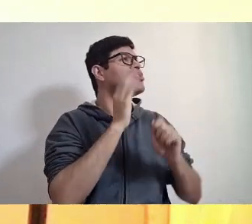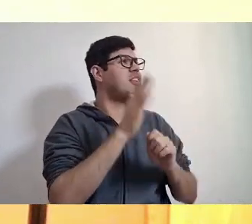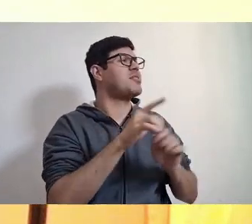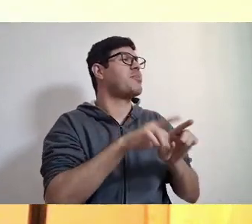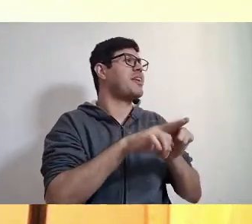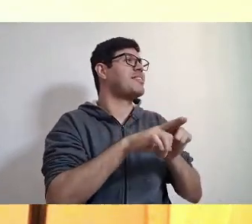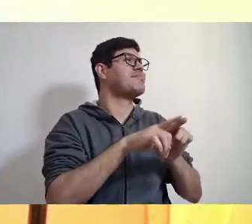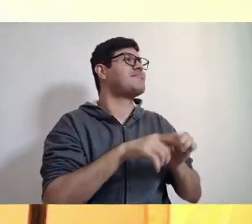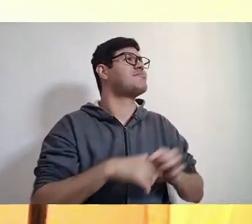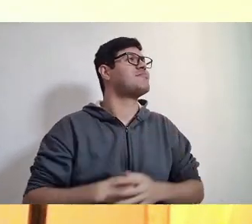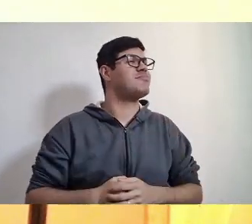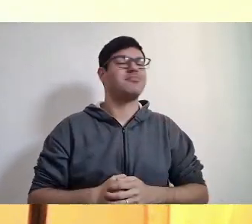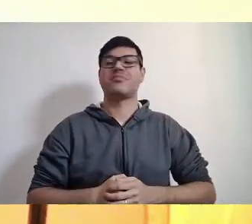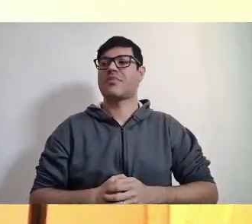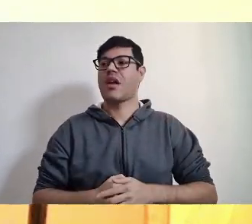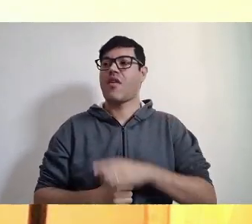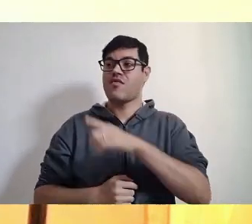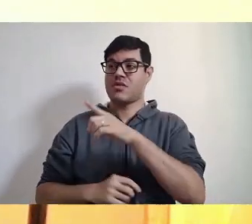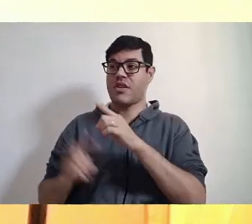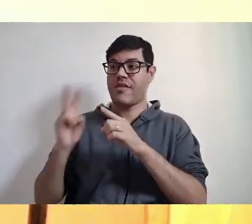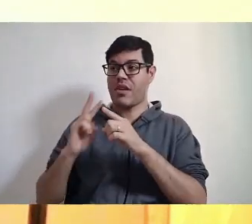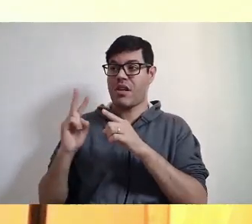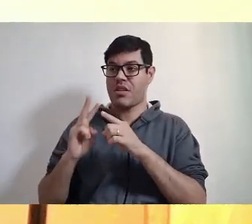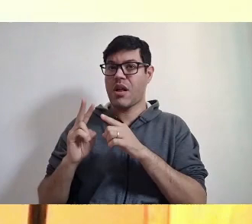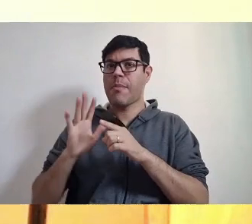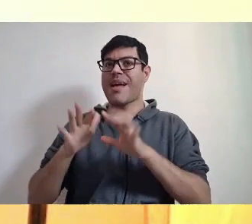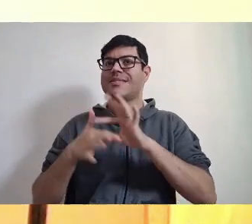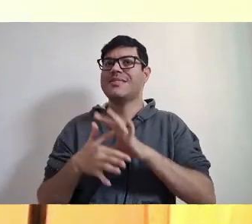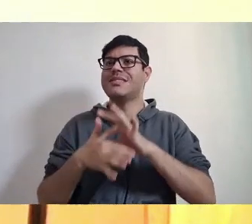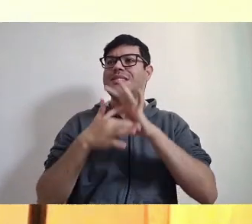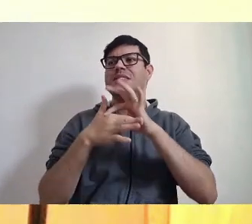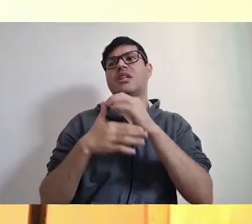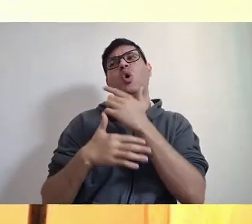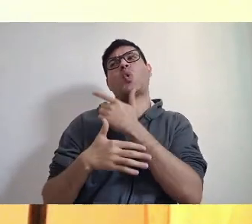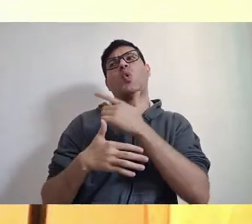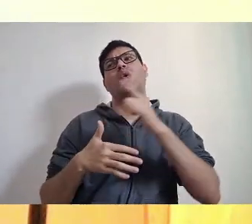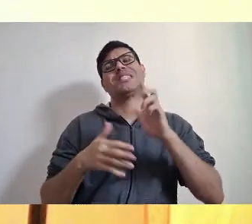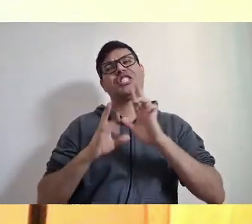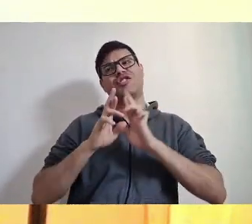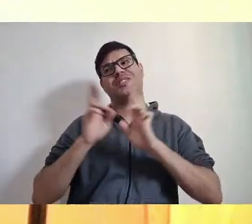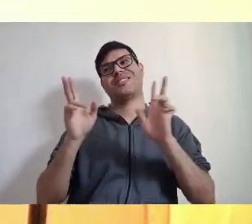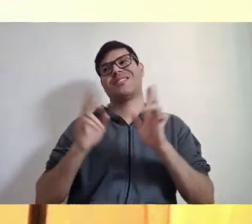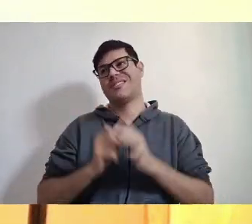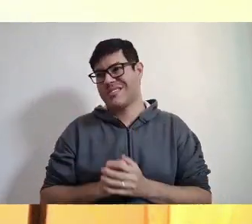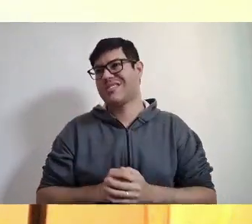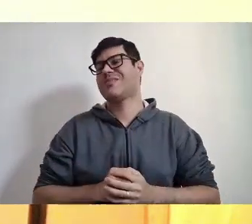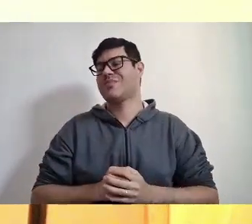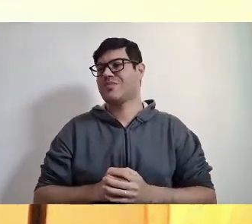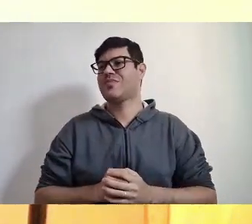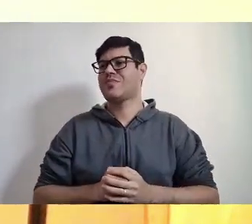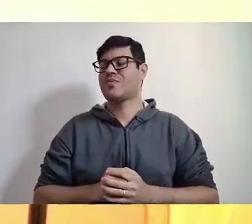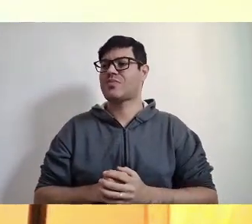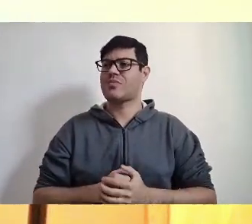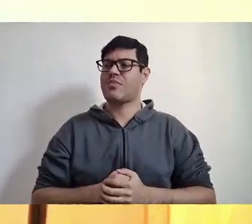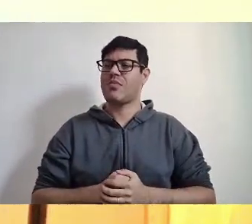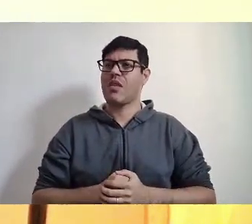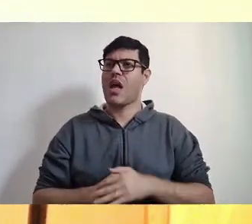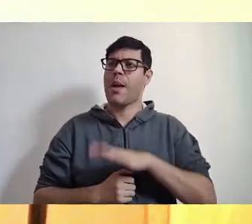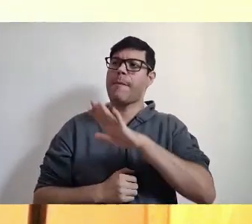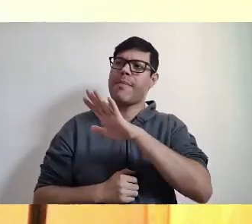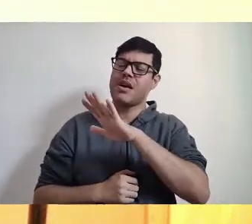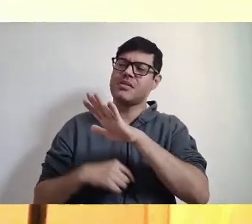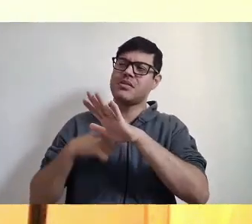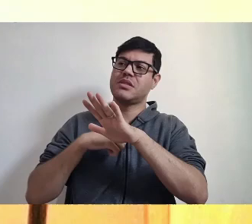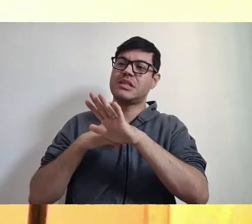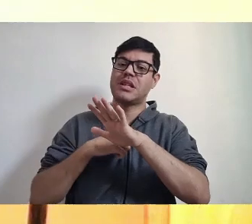porque ser vereador é uma coisa, ser presidente da casa já é outra coisa. Com certeza. É um serviço assim,